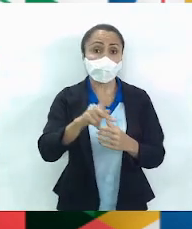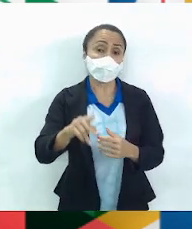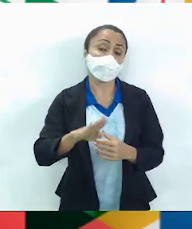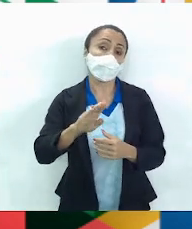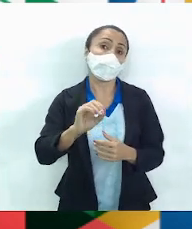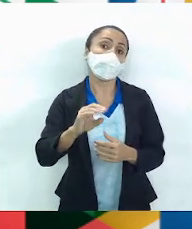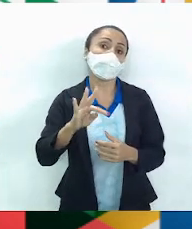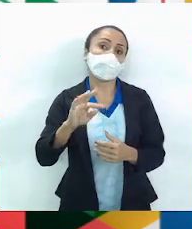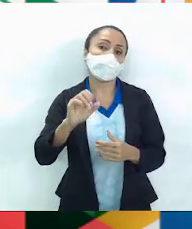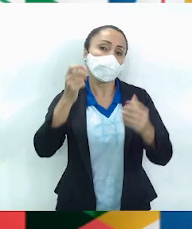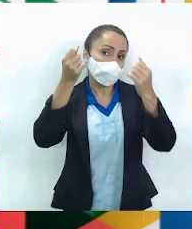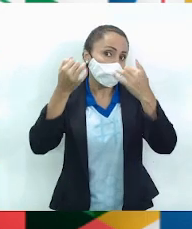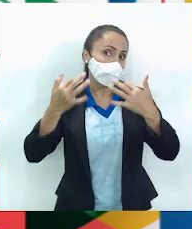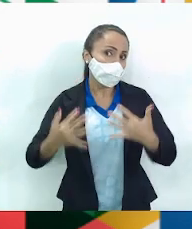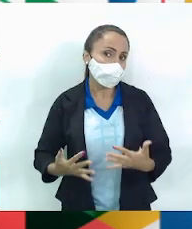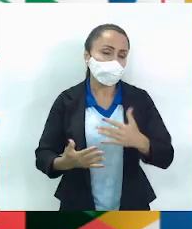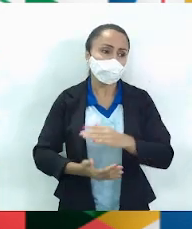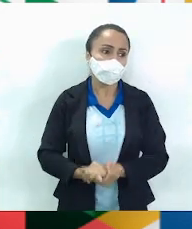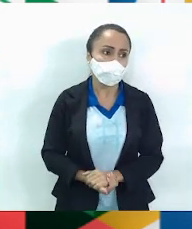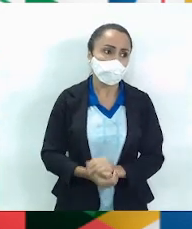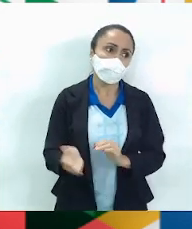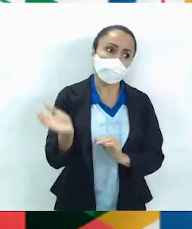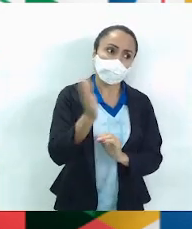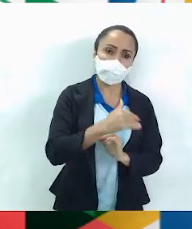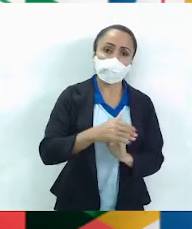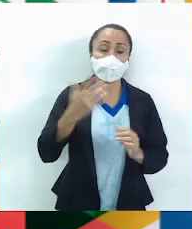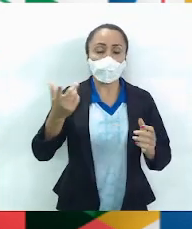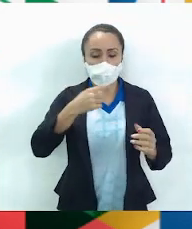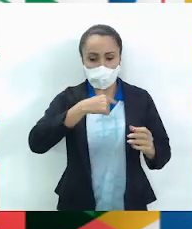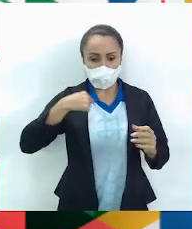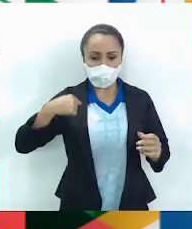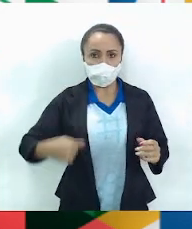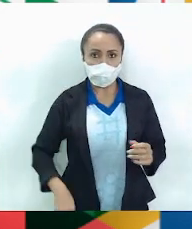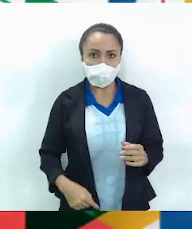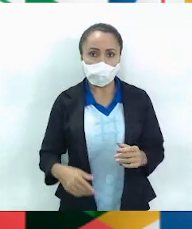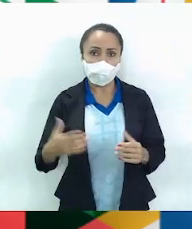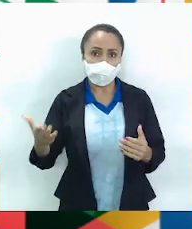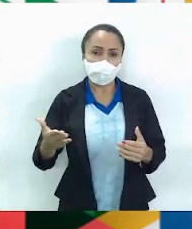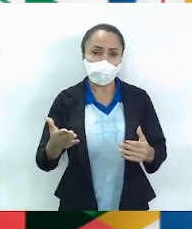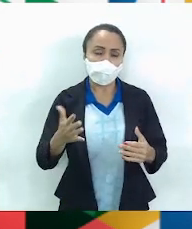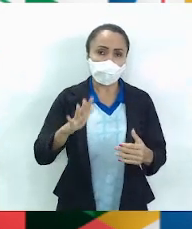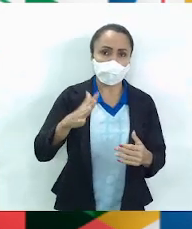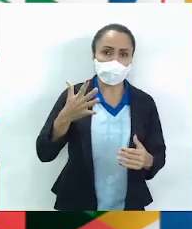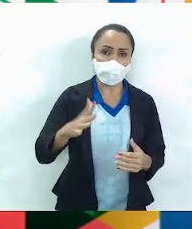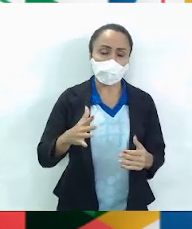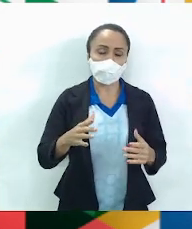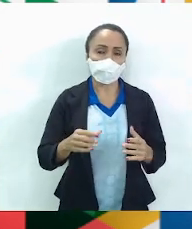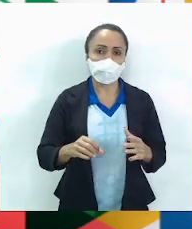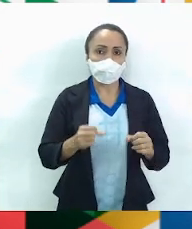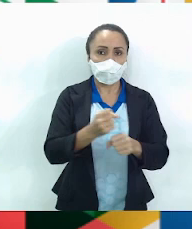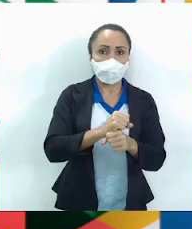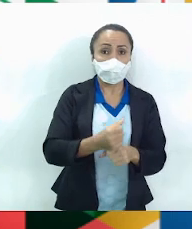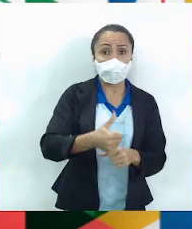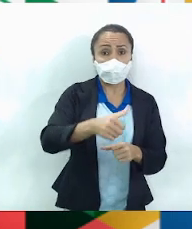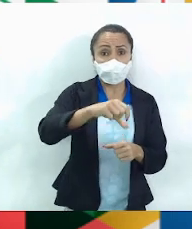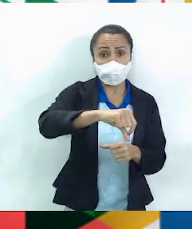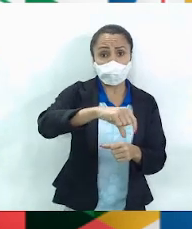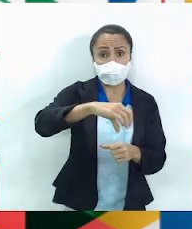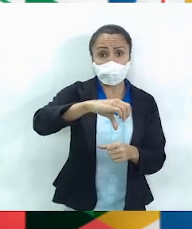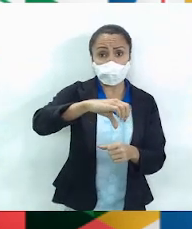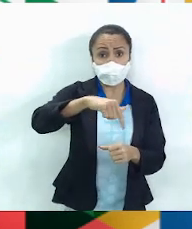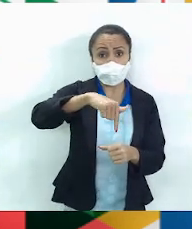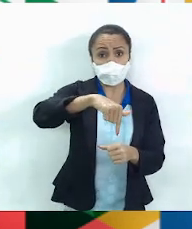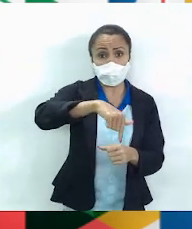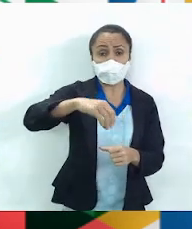tratou excelentemente. Então vamos lá. A China, desde o meados dos anos 70, tem passado por